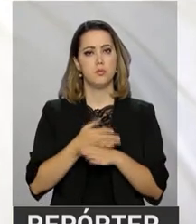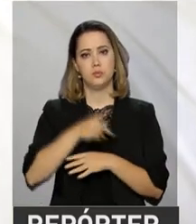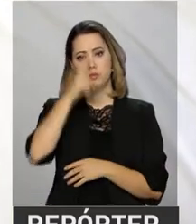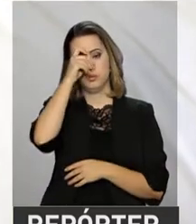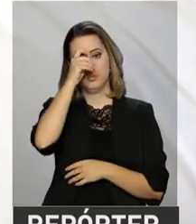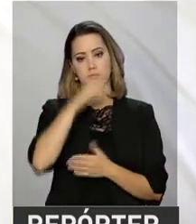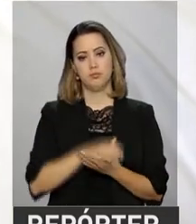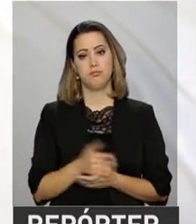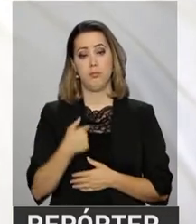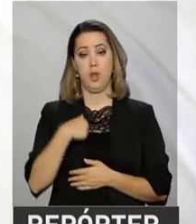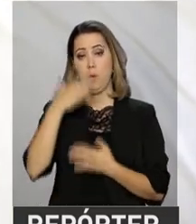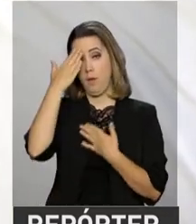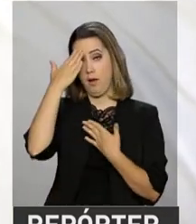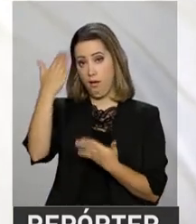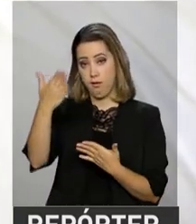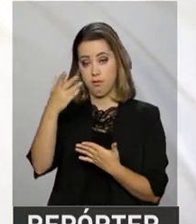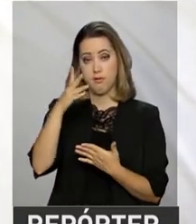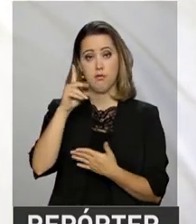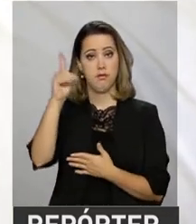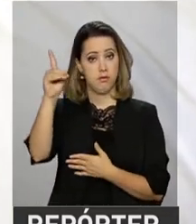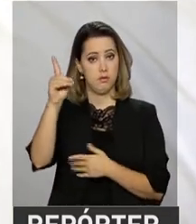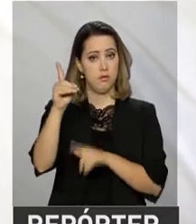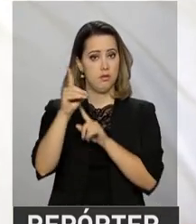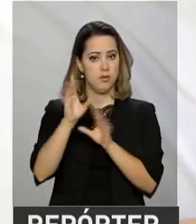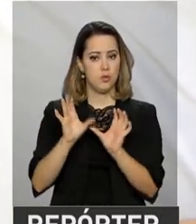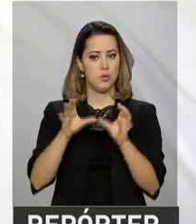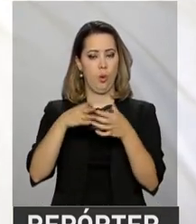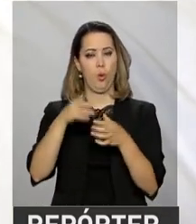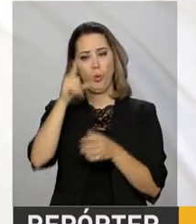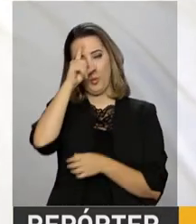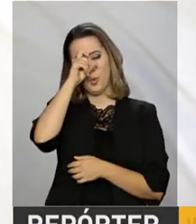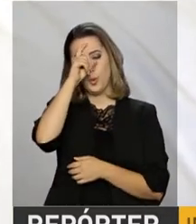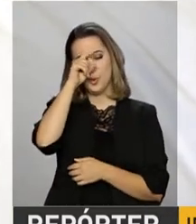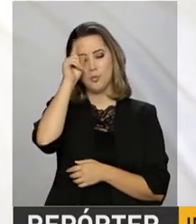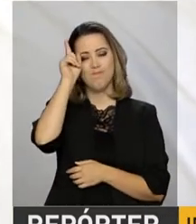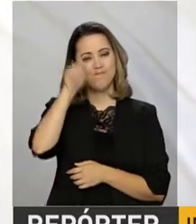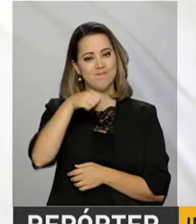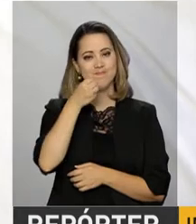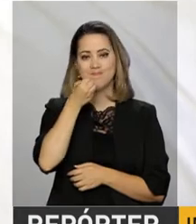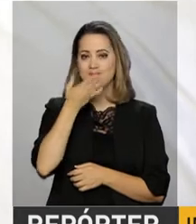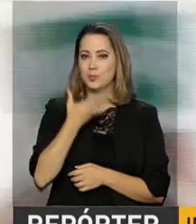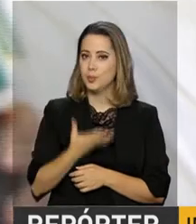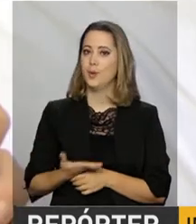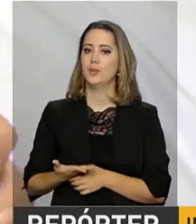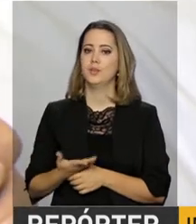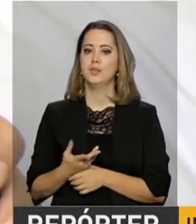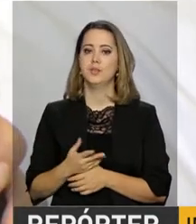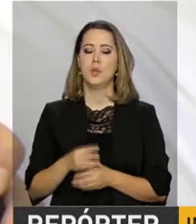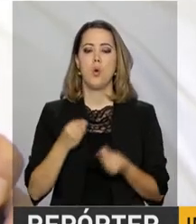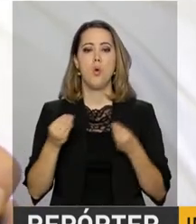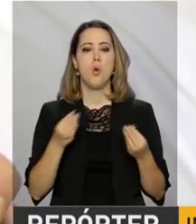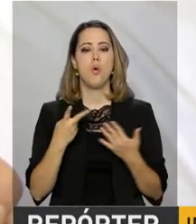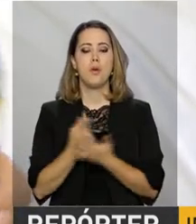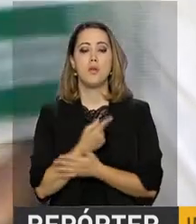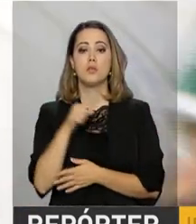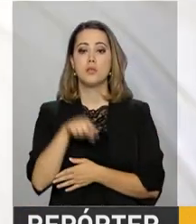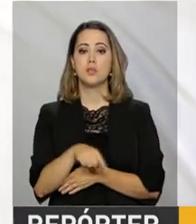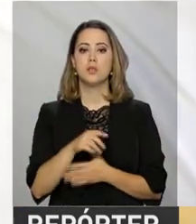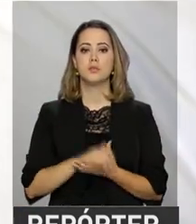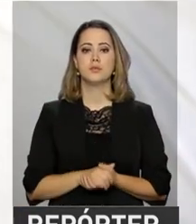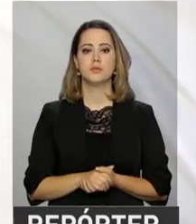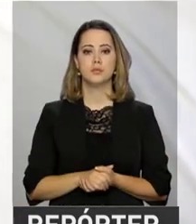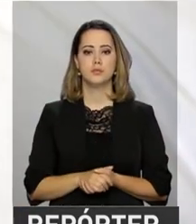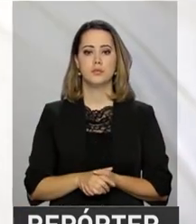deus ea equipe do hospital laura estou muito muito boa como foi o atendimento aqui é possível